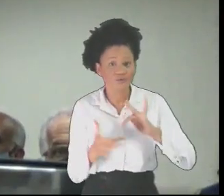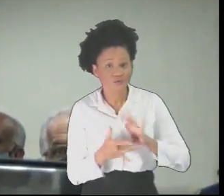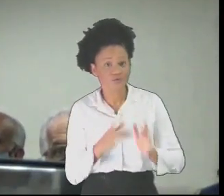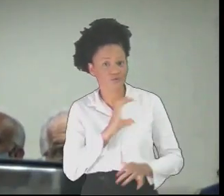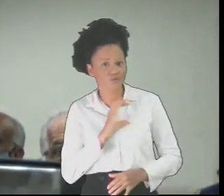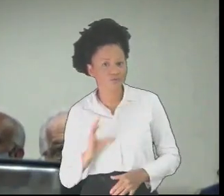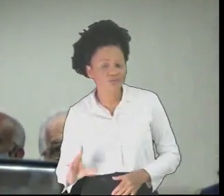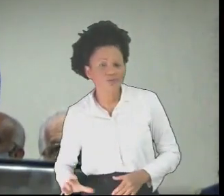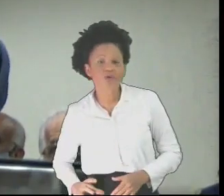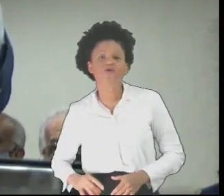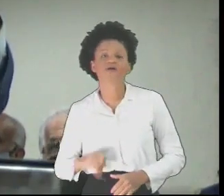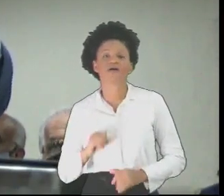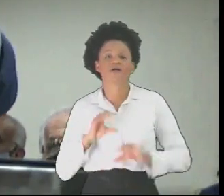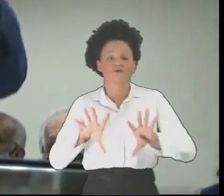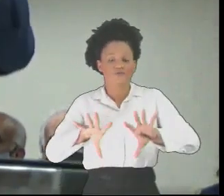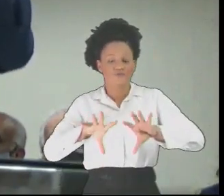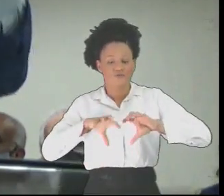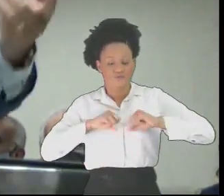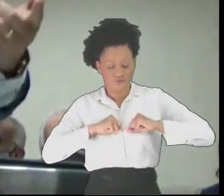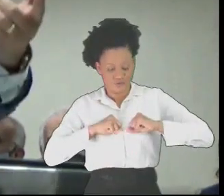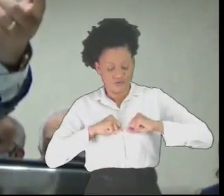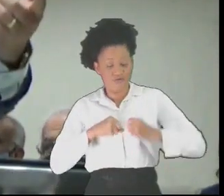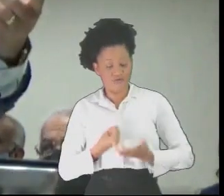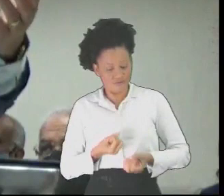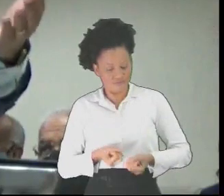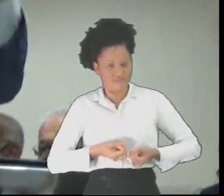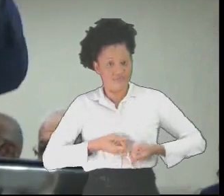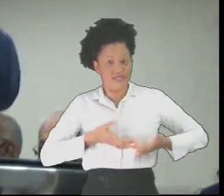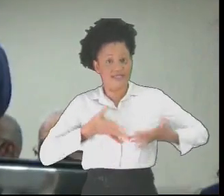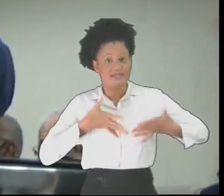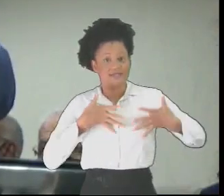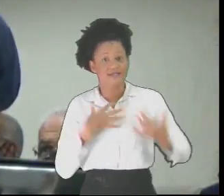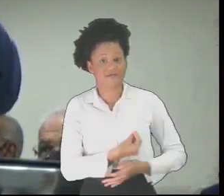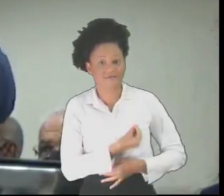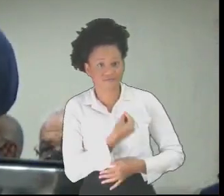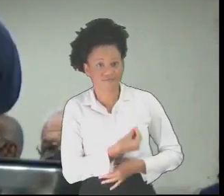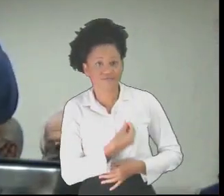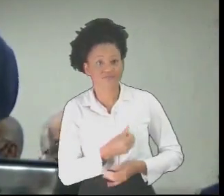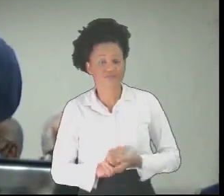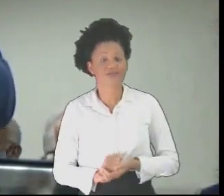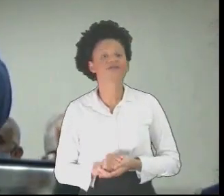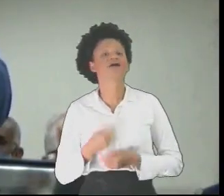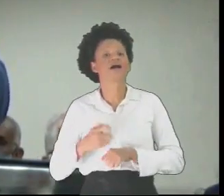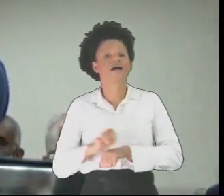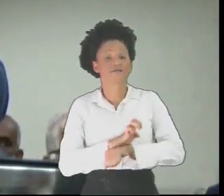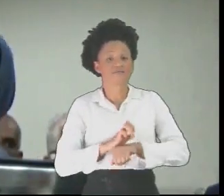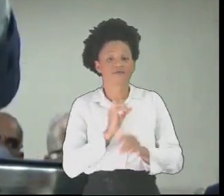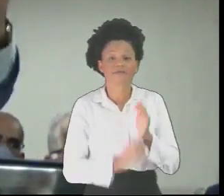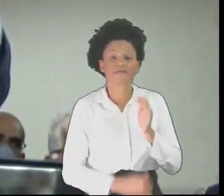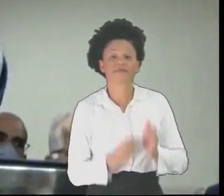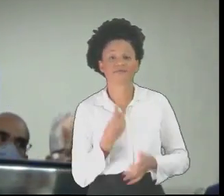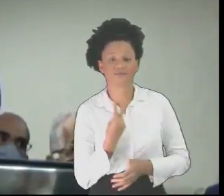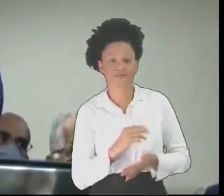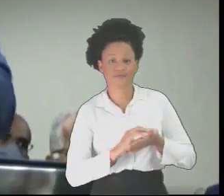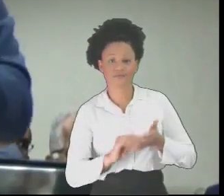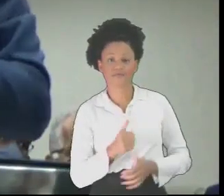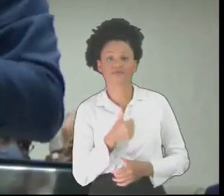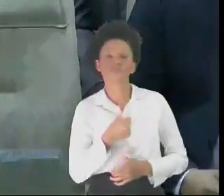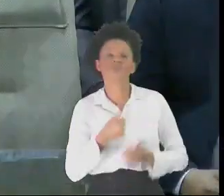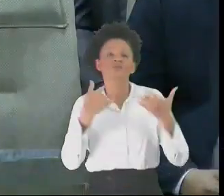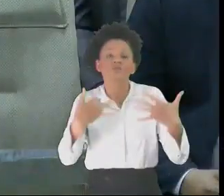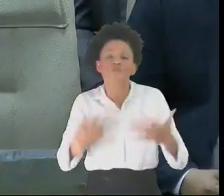nós fomos vivificados, não fomos ressuscitados. A Bíblia diz assim, Efésios 2 e 1. Efésios 2 e 1 diz